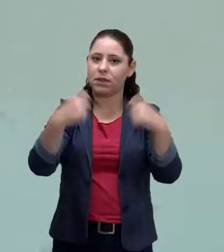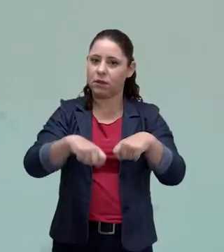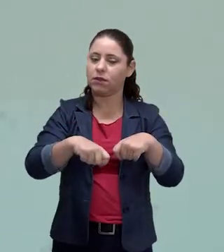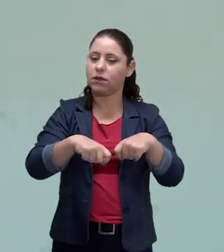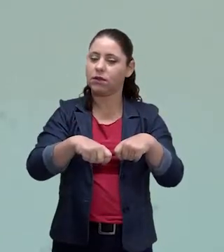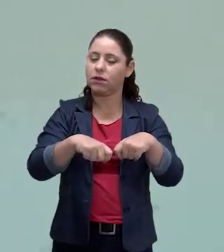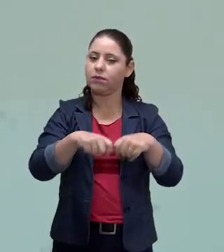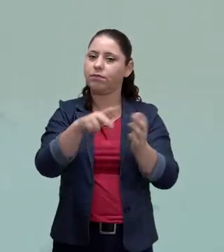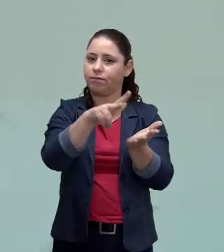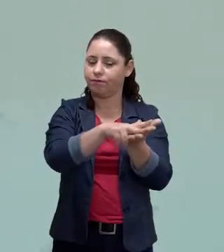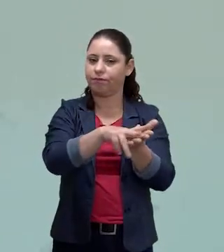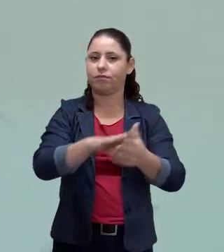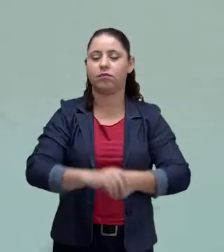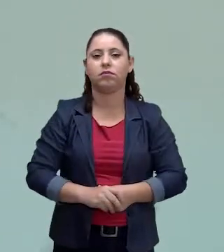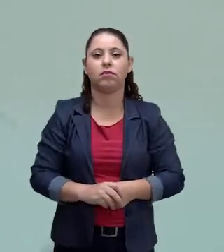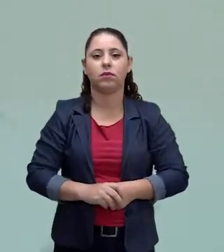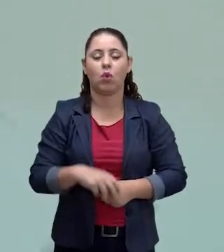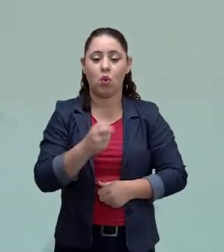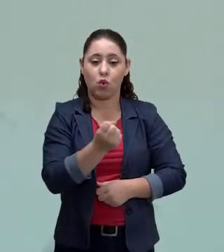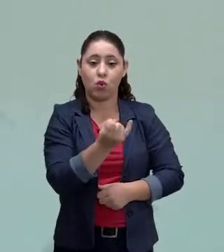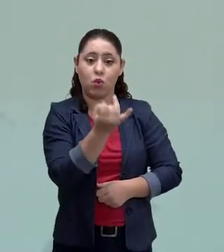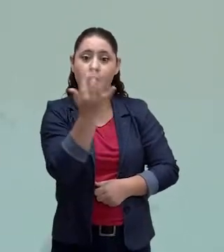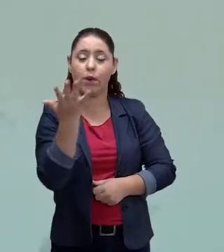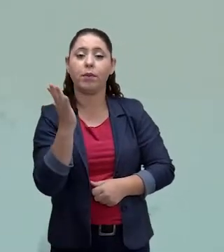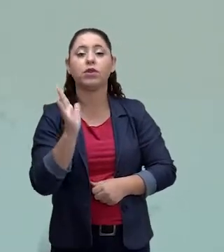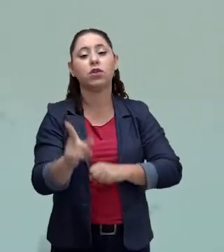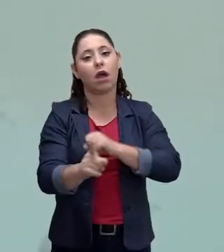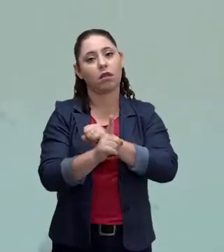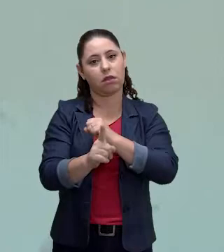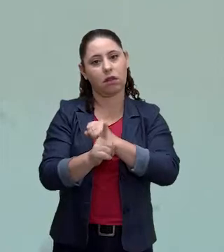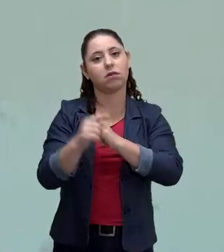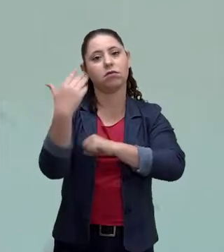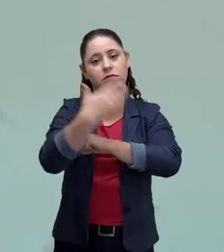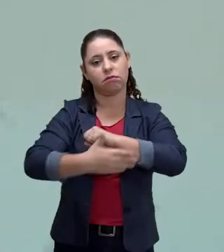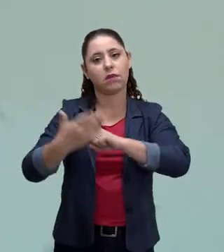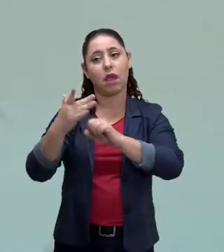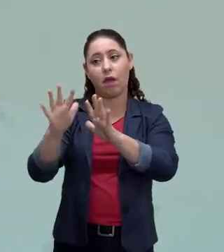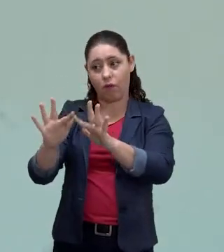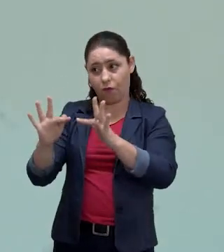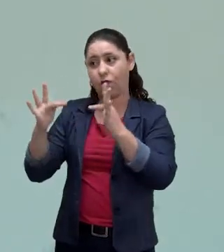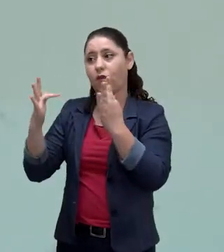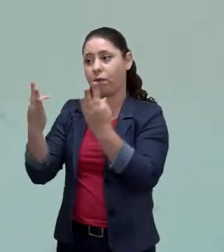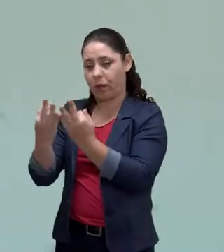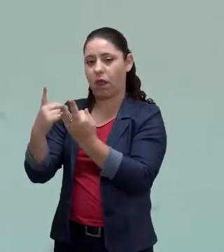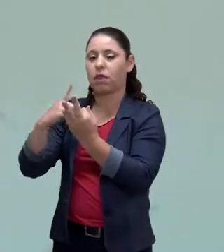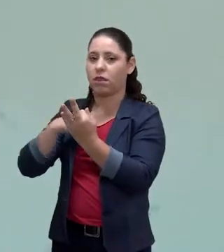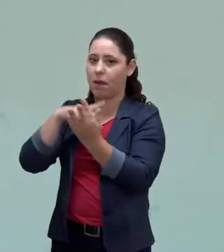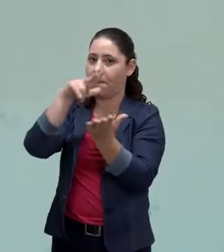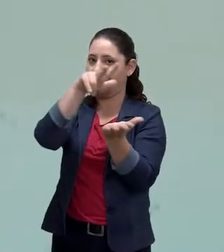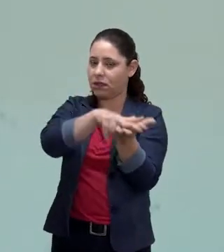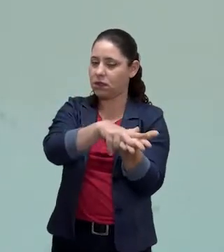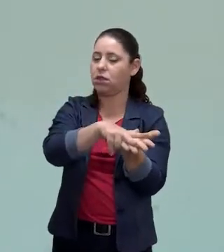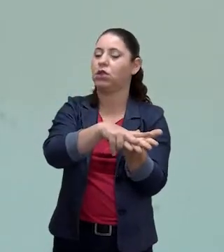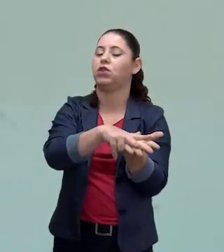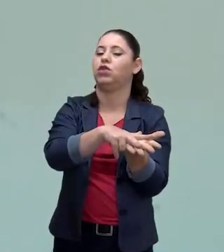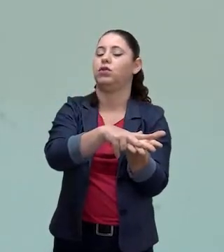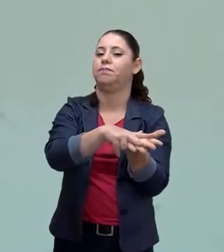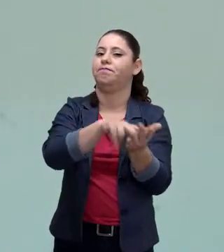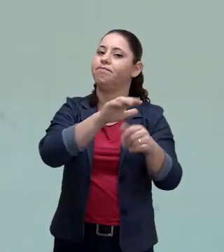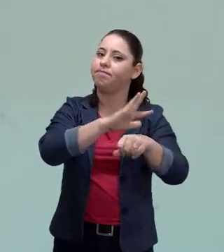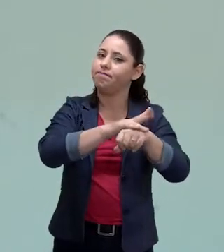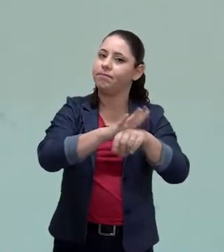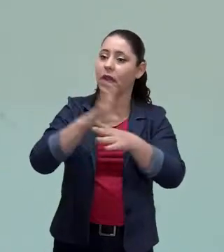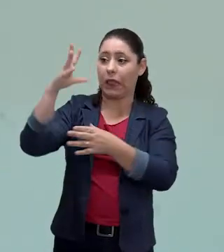paciente. O grande número de casos que a gente atende na Defensoria é de familiares que têm um paciente doente em